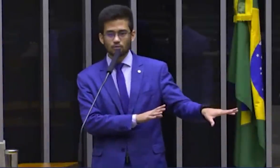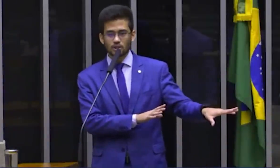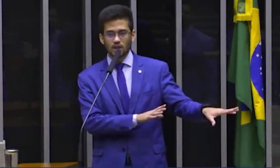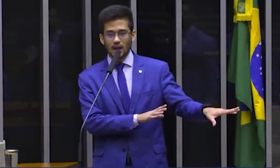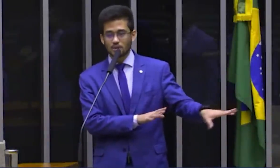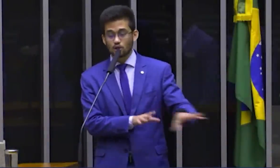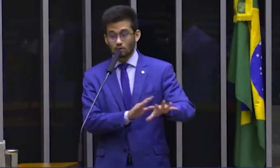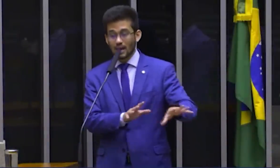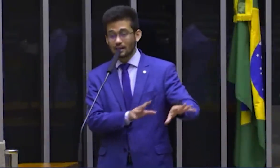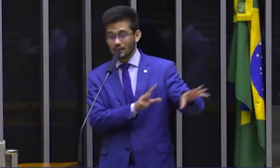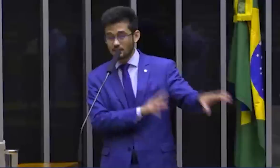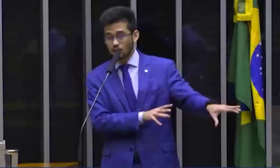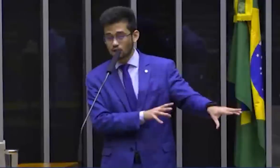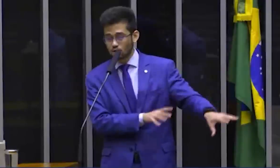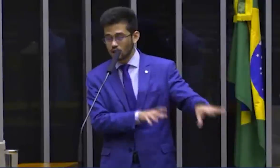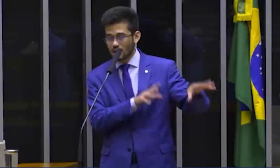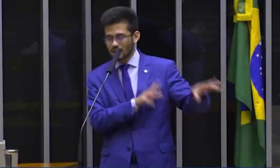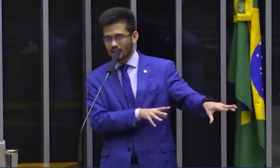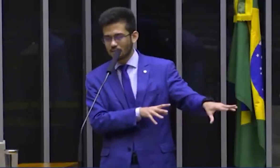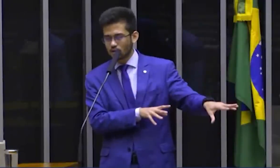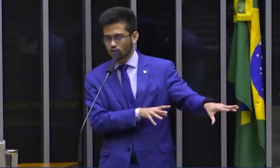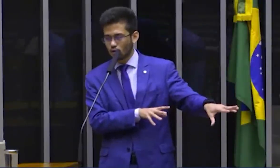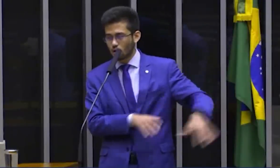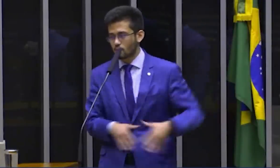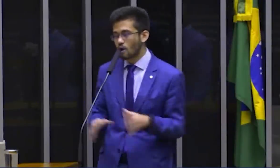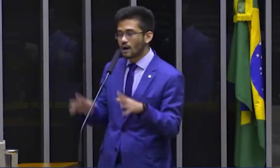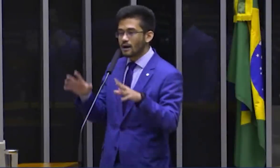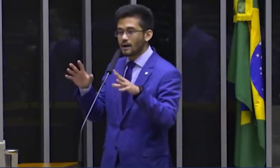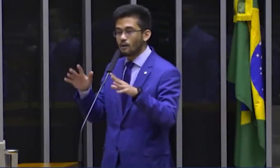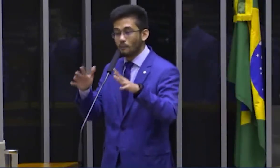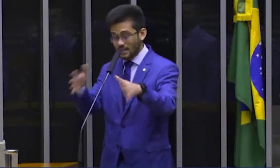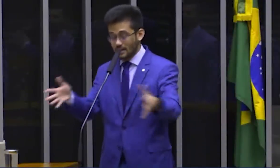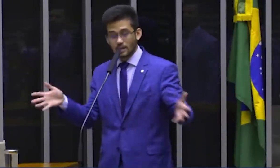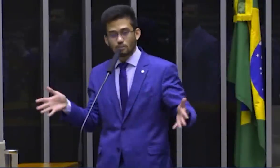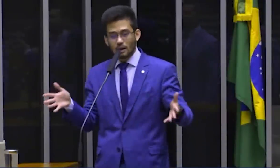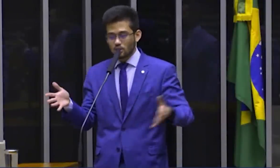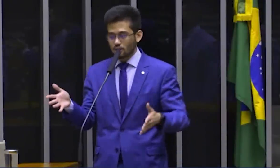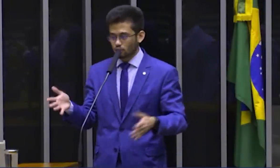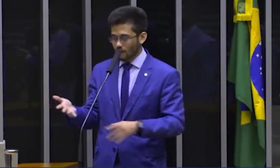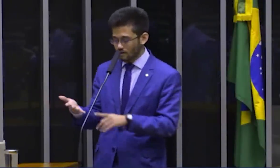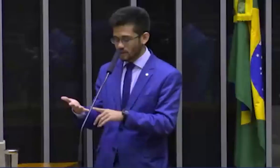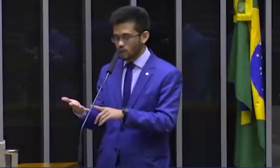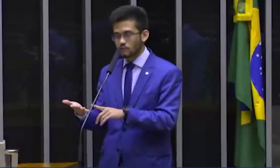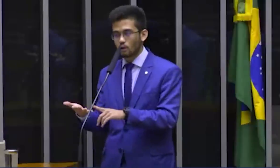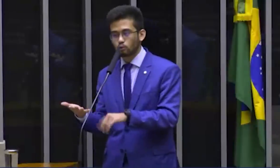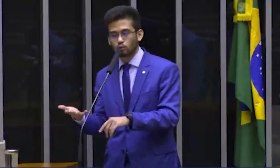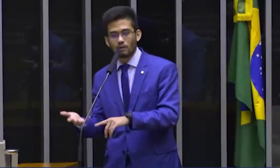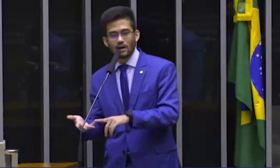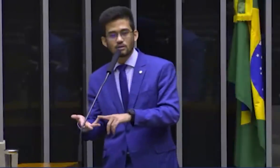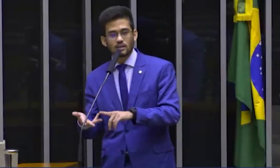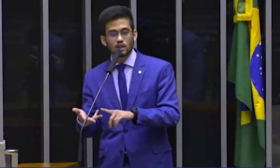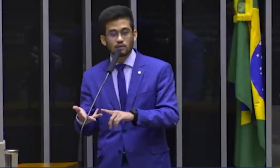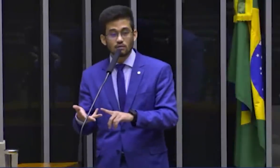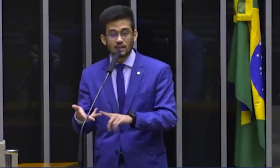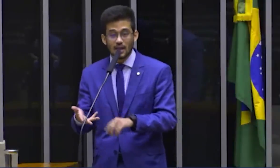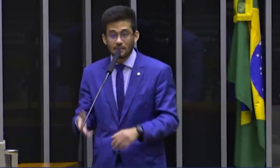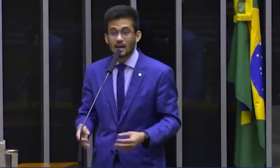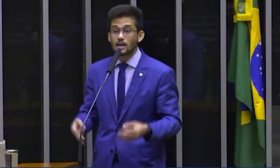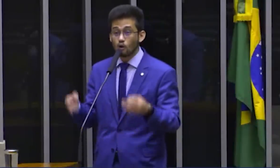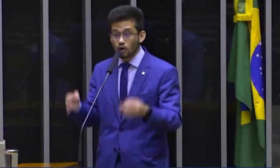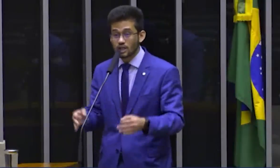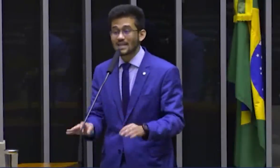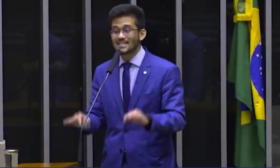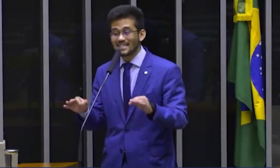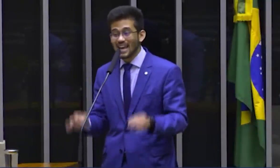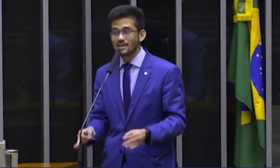pede para a indústria de games gente só que é que tem a segurança jurídica e tratamento isonômico mas esse pagamento já botou vários incentivos à cultura vários incentivos ao